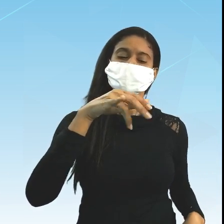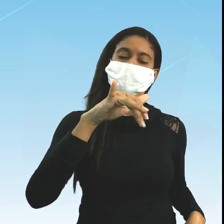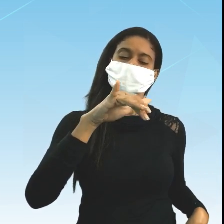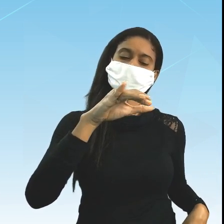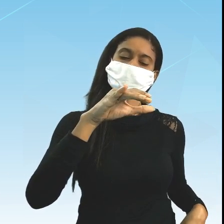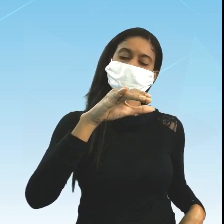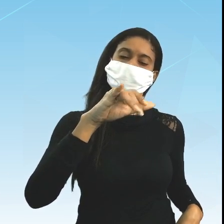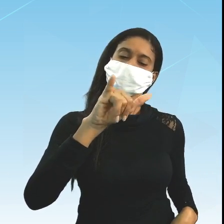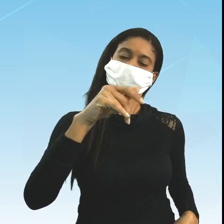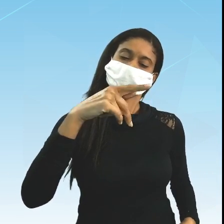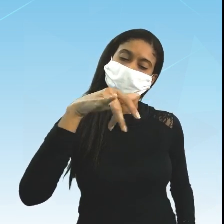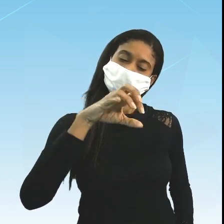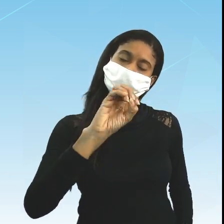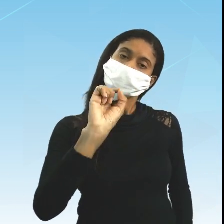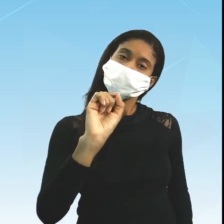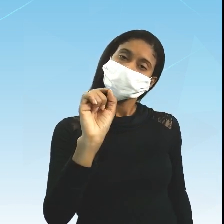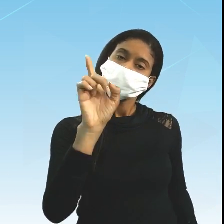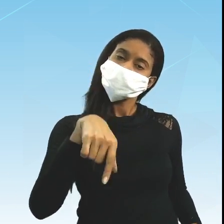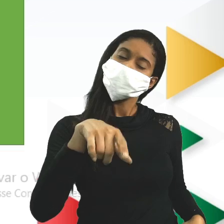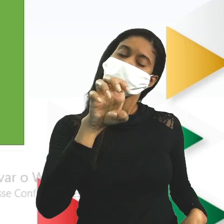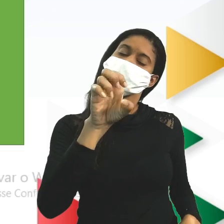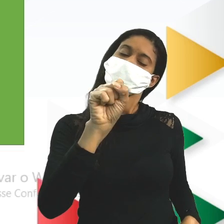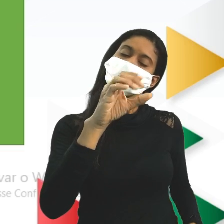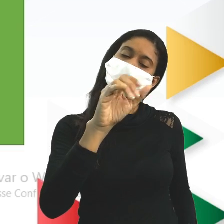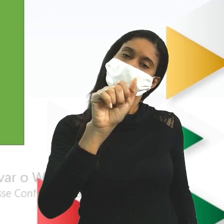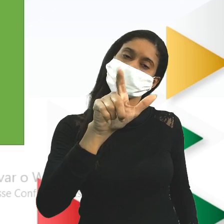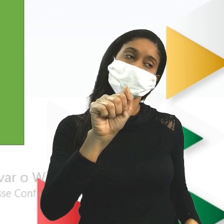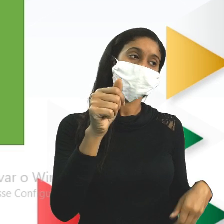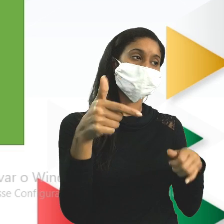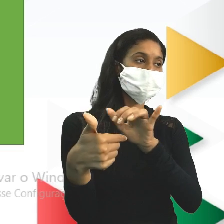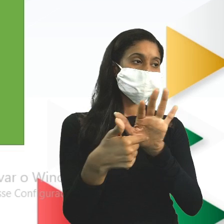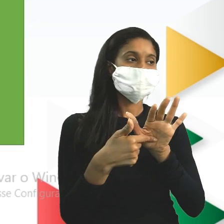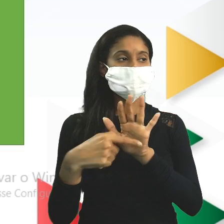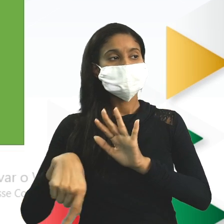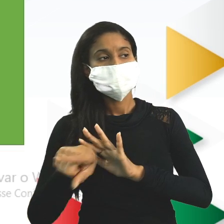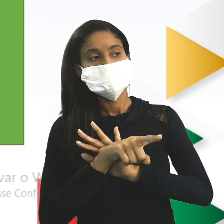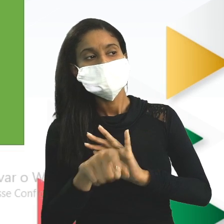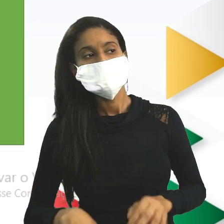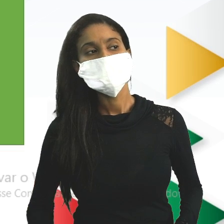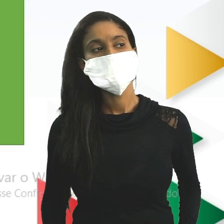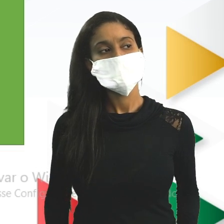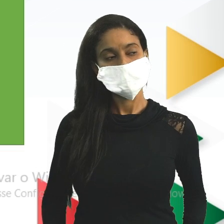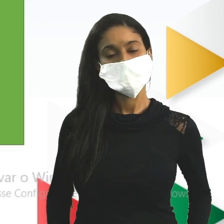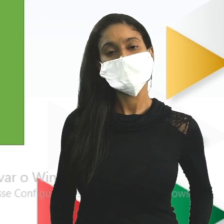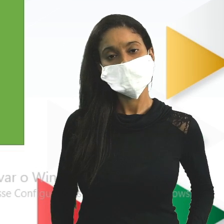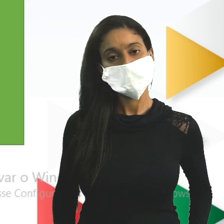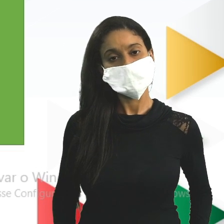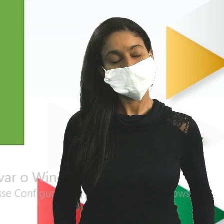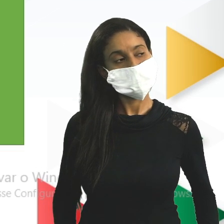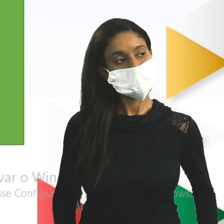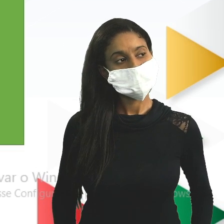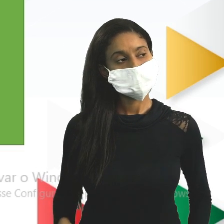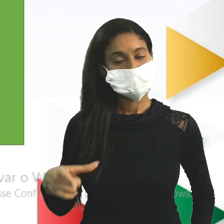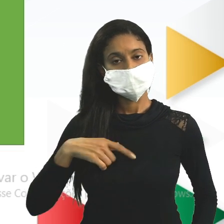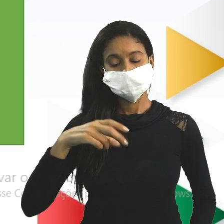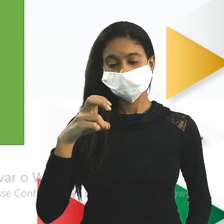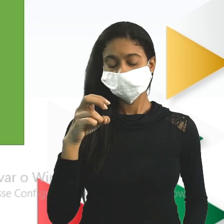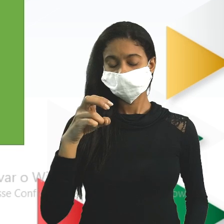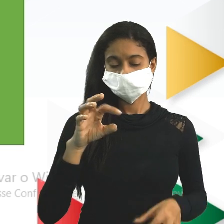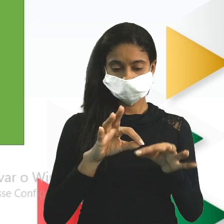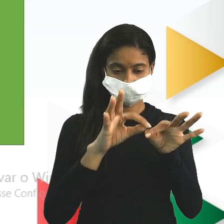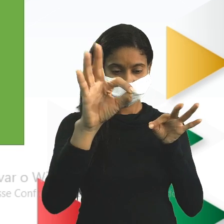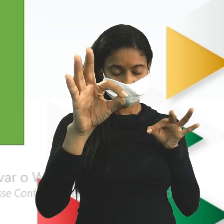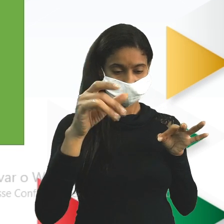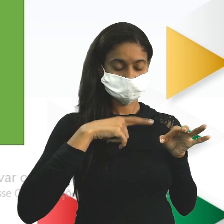acabei de mostrar para vocês. Se uma sala de aula possui 5 metros de largura por 5 metros de comprimento,